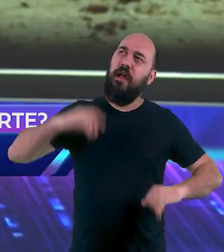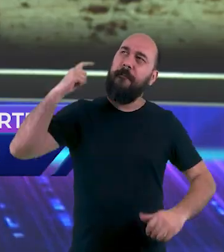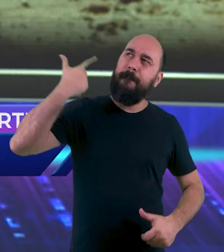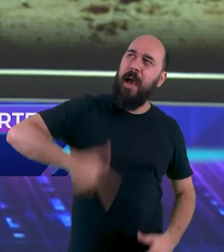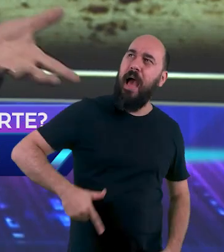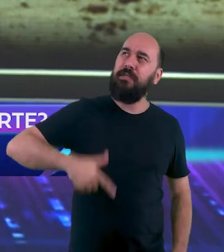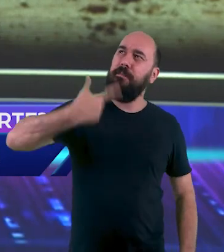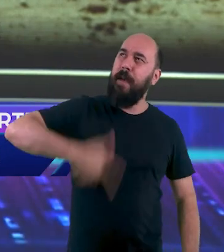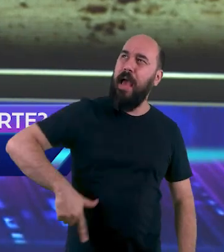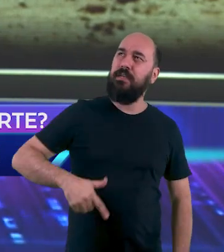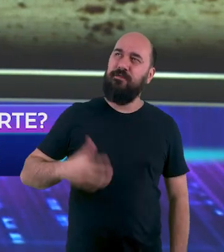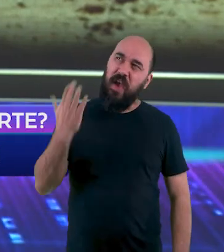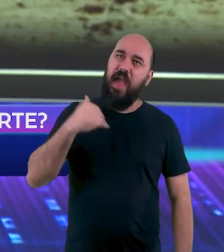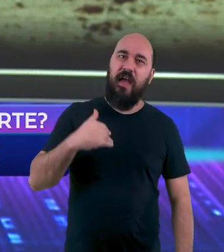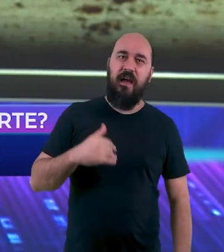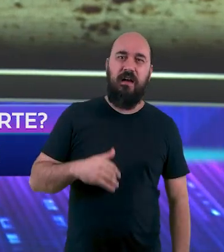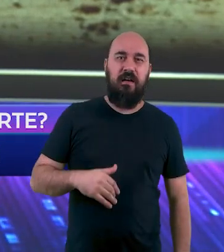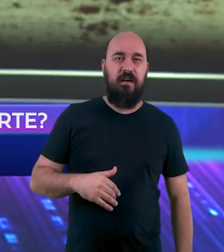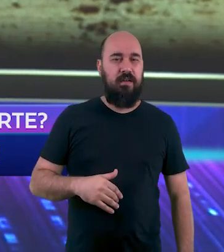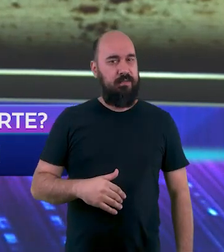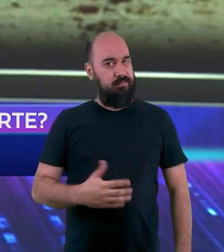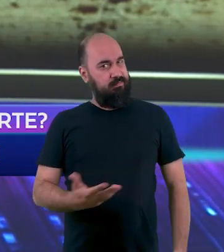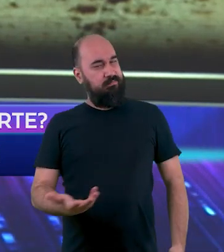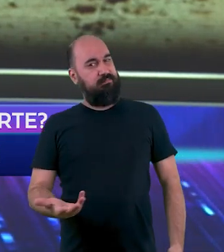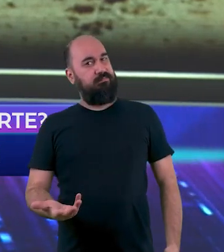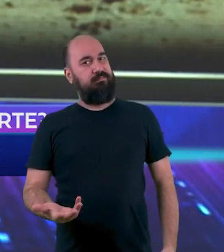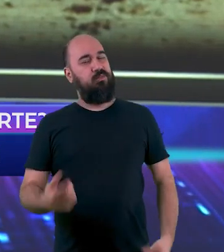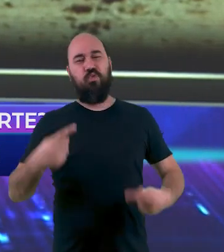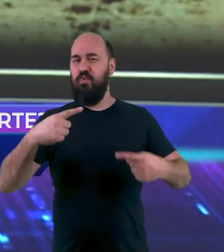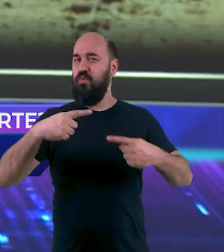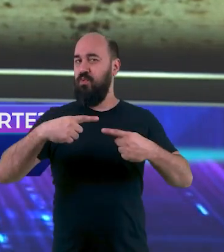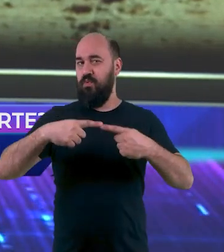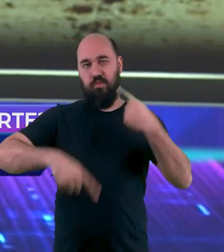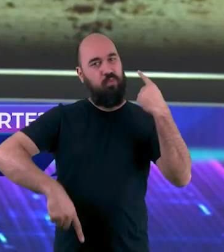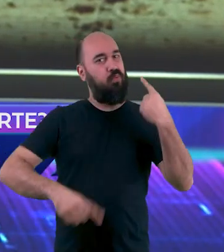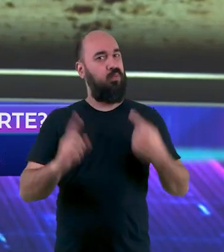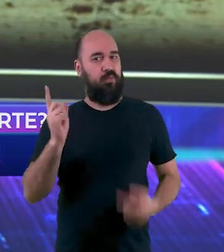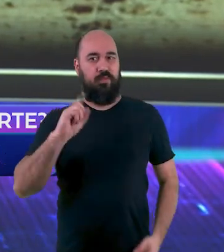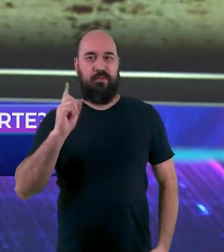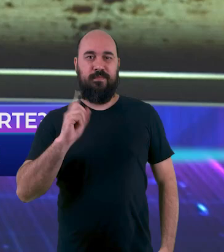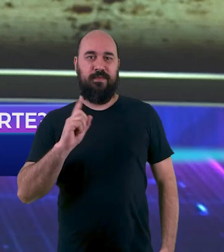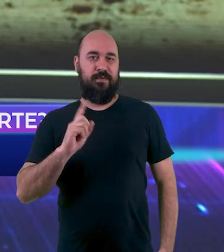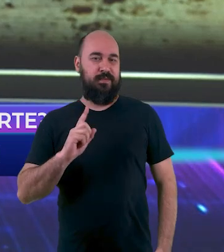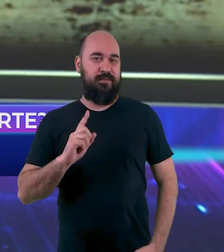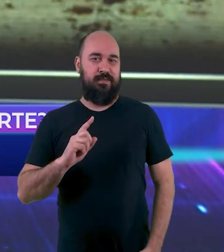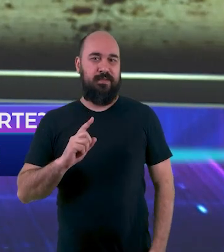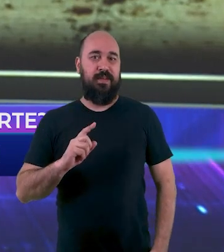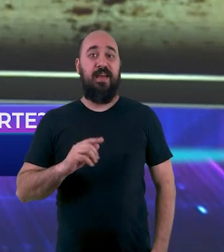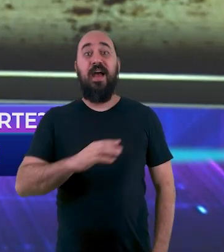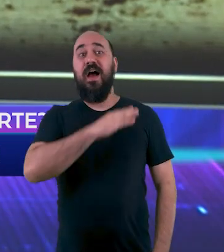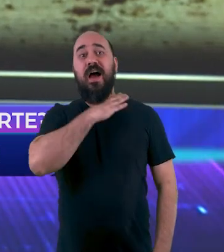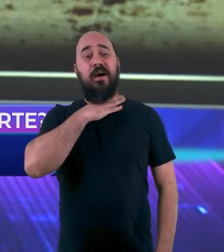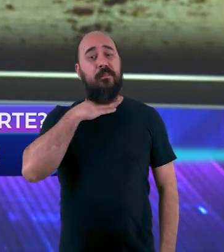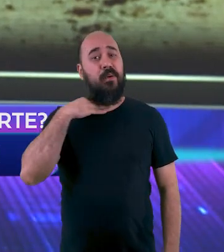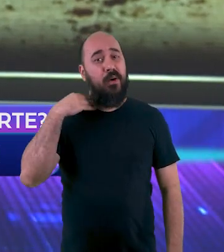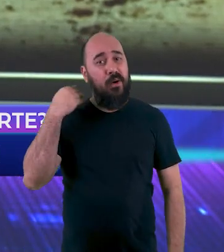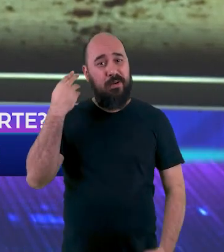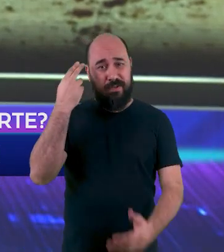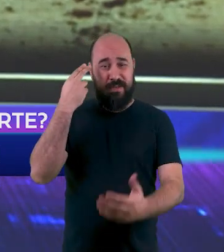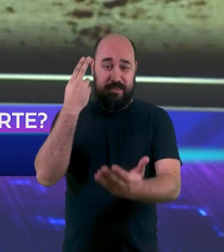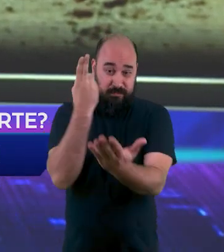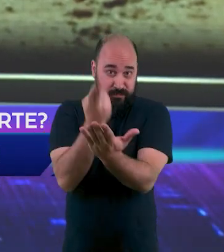para viver os problemas dessa vida. Porque, na verdade, a morte não é um problema para quem morre, se morre